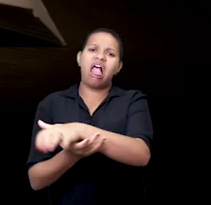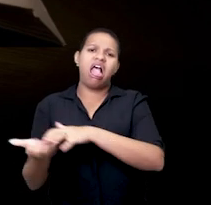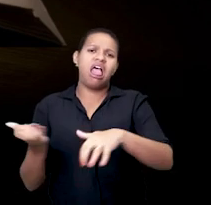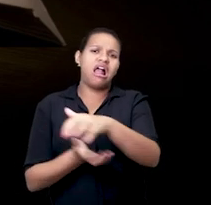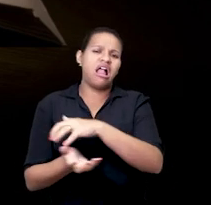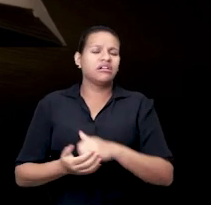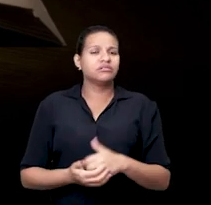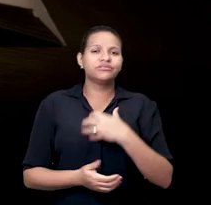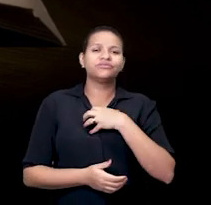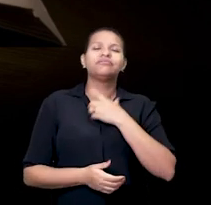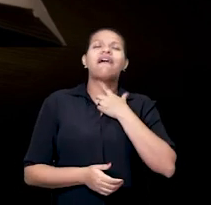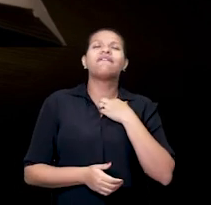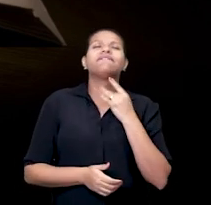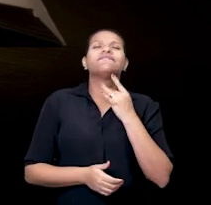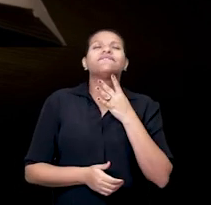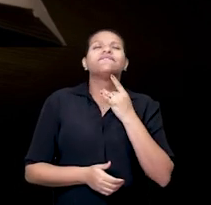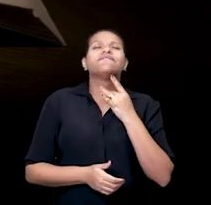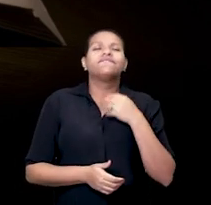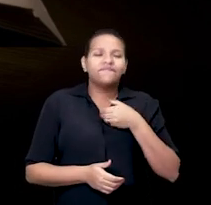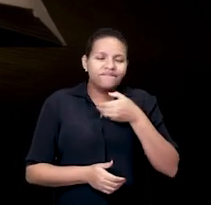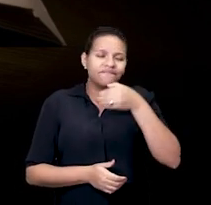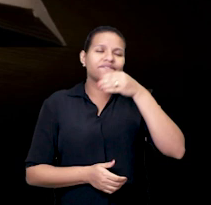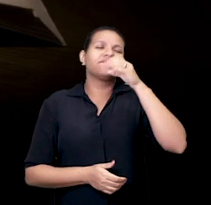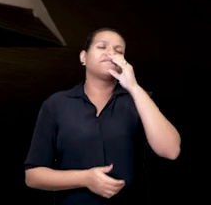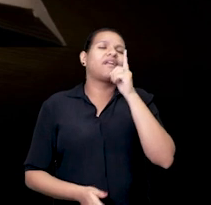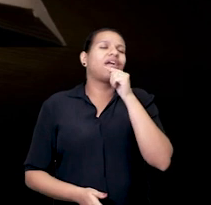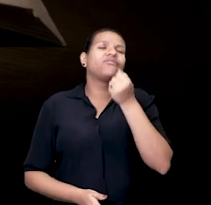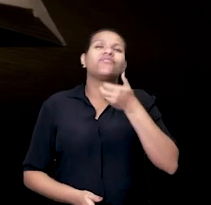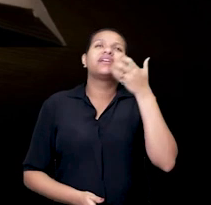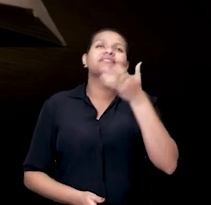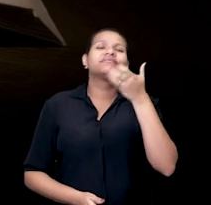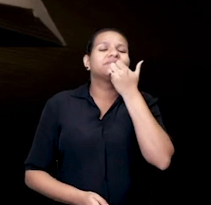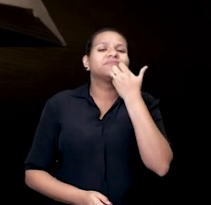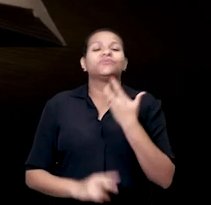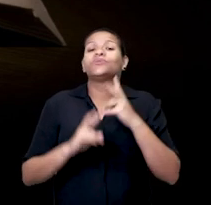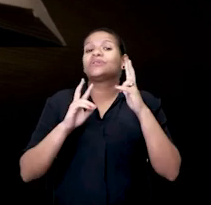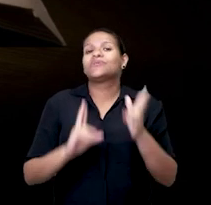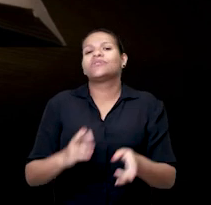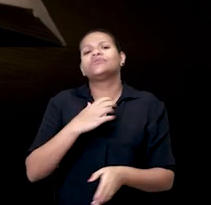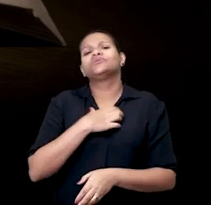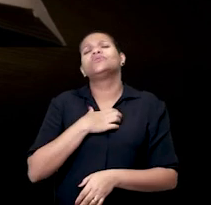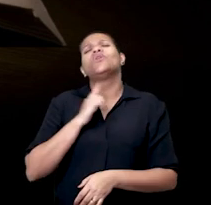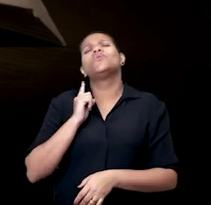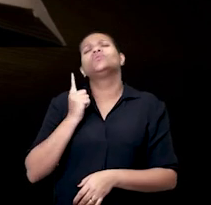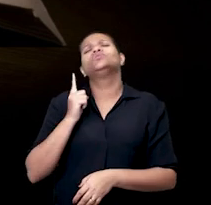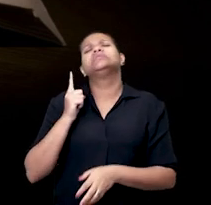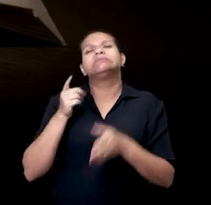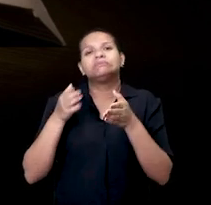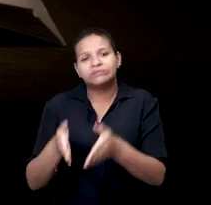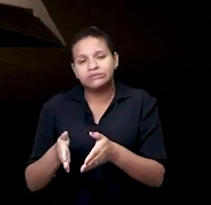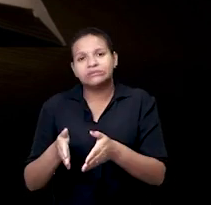garganta sedenta. Tal é uma boa nova vinda de terra longínqua. Fonte turva e manancial